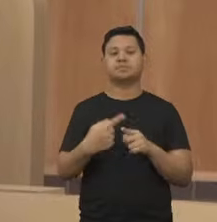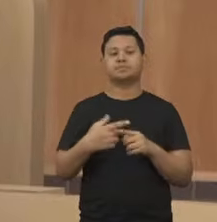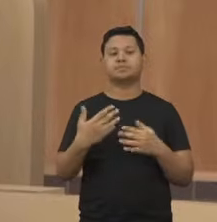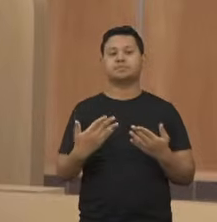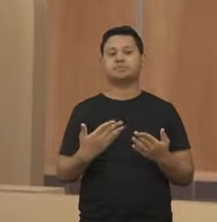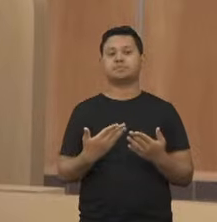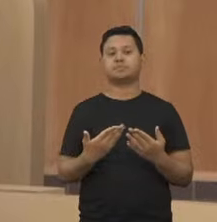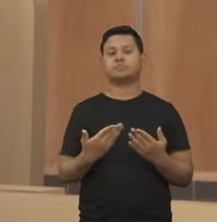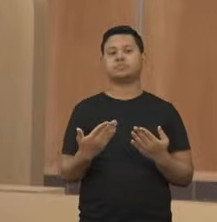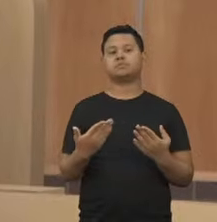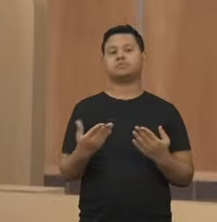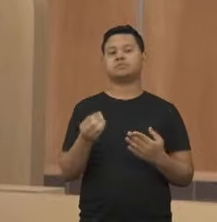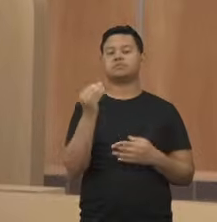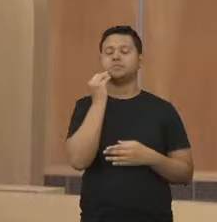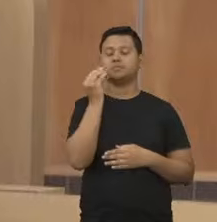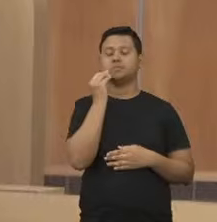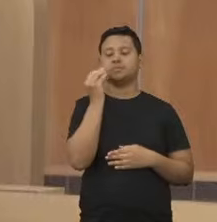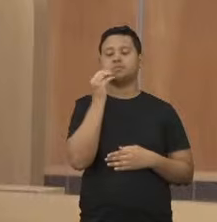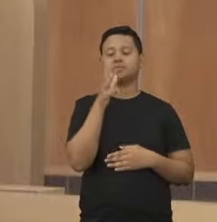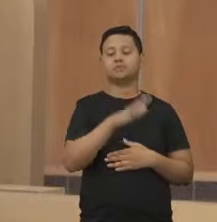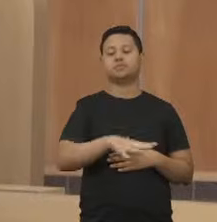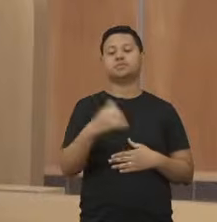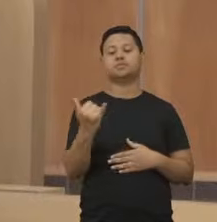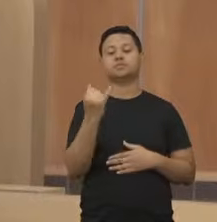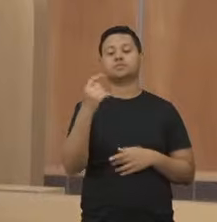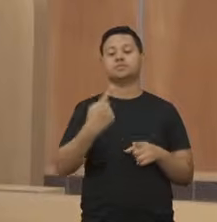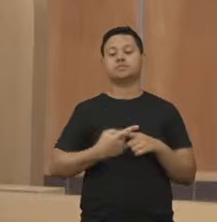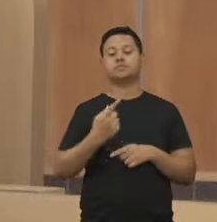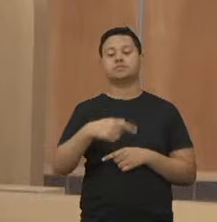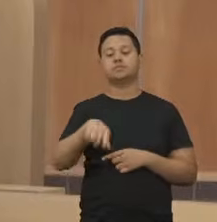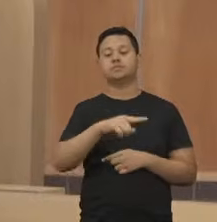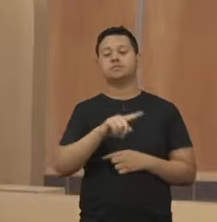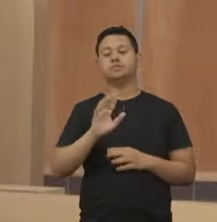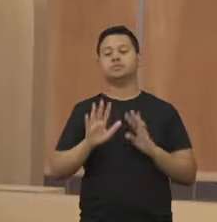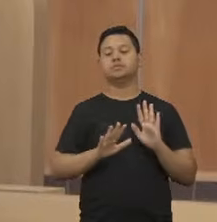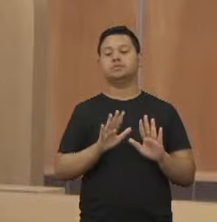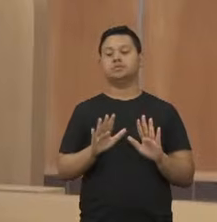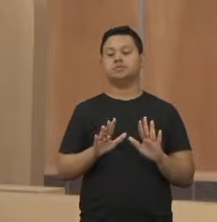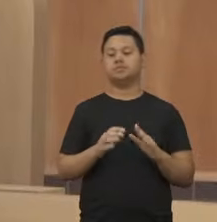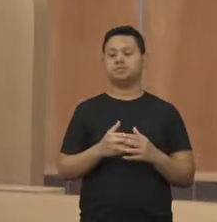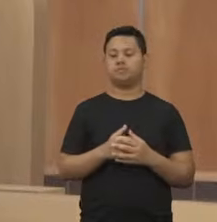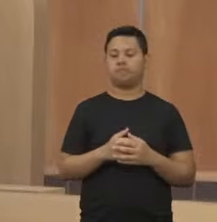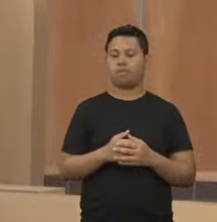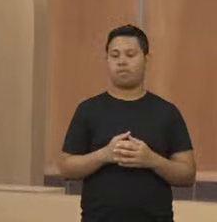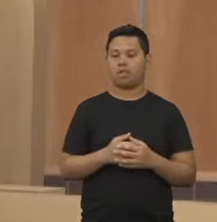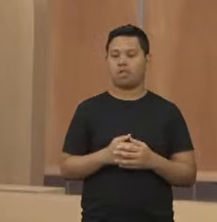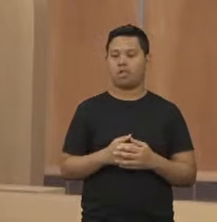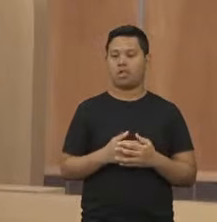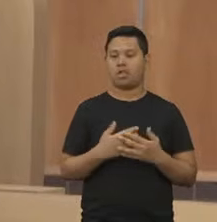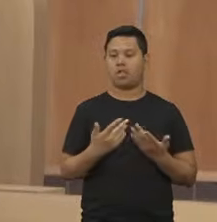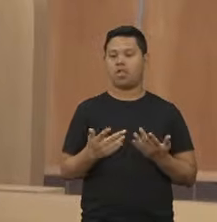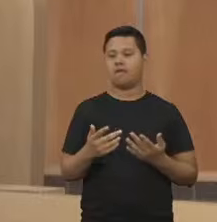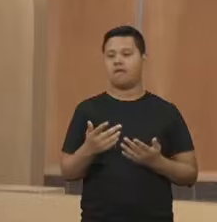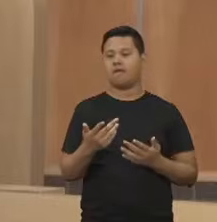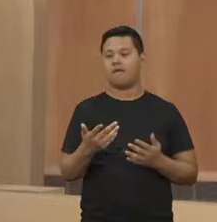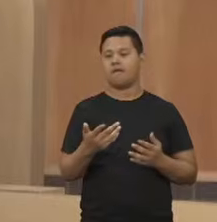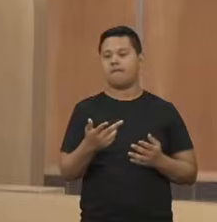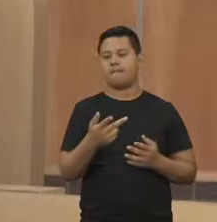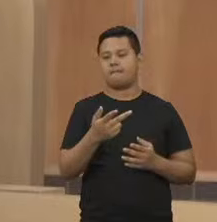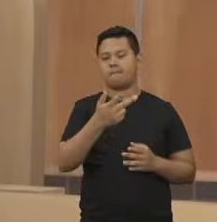porque vai dar oportunidade, principalmente aquele que, entre aspas, estava